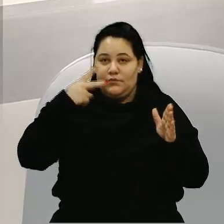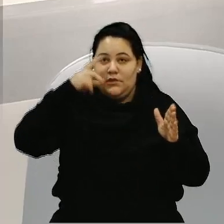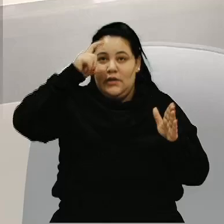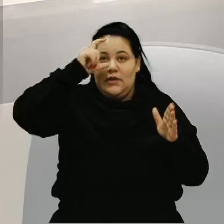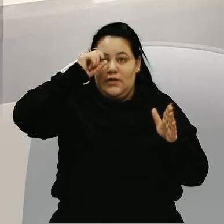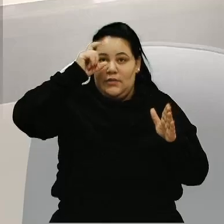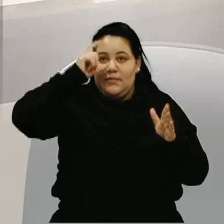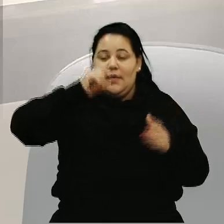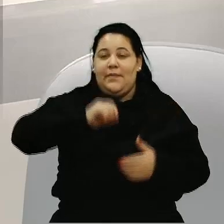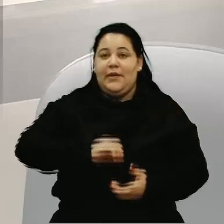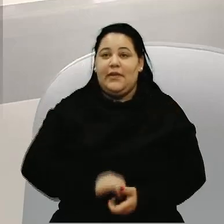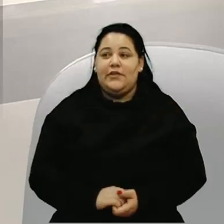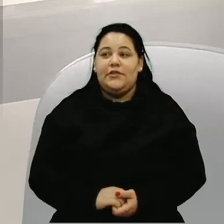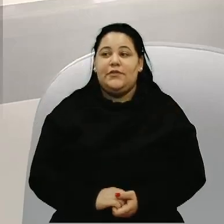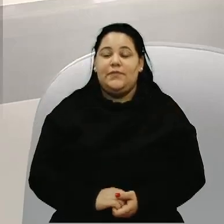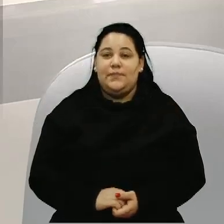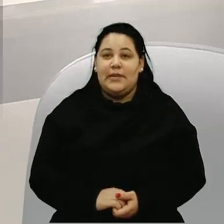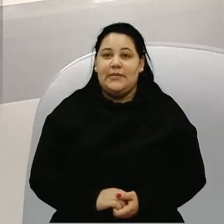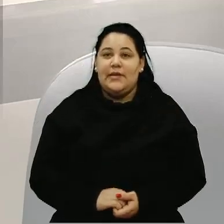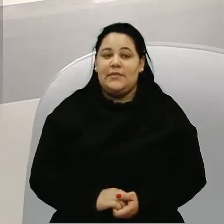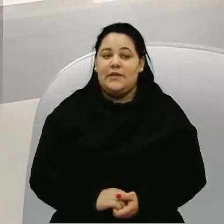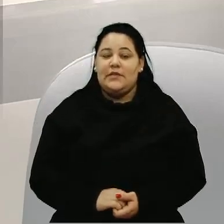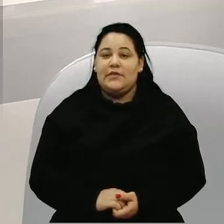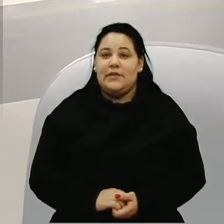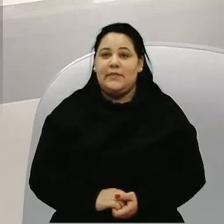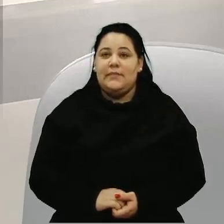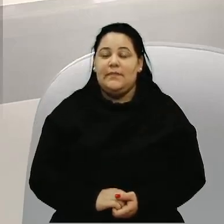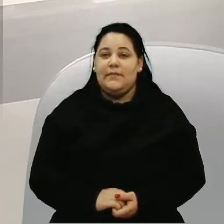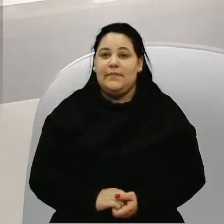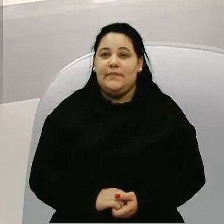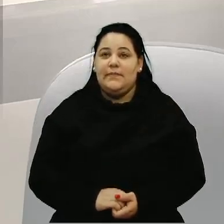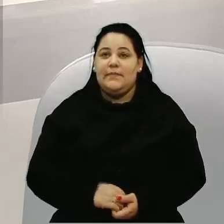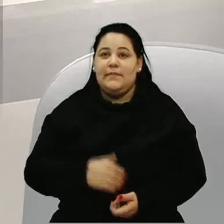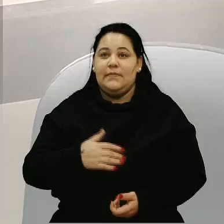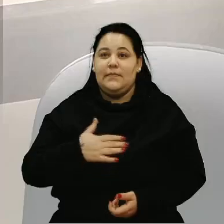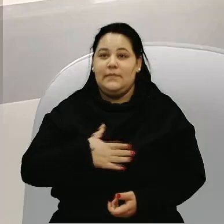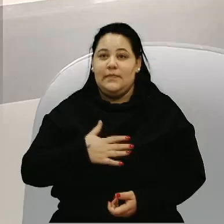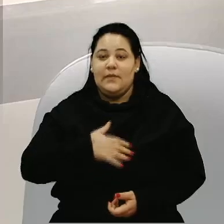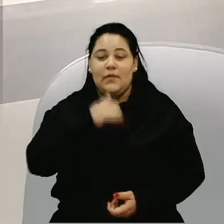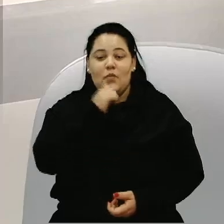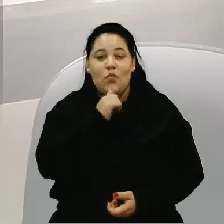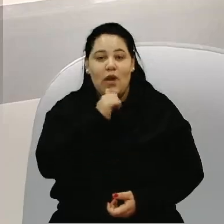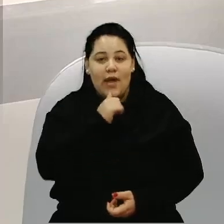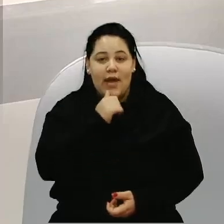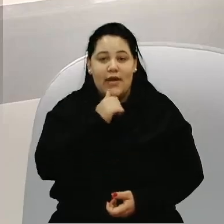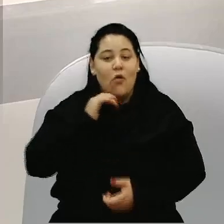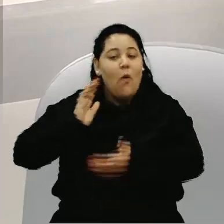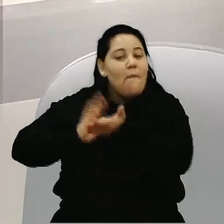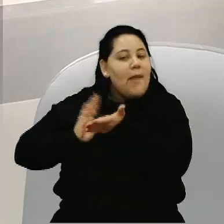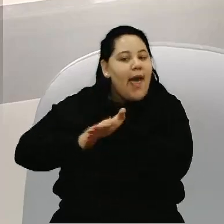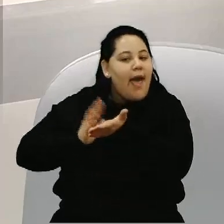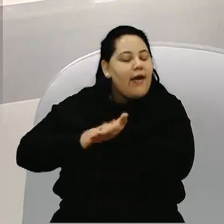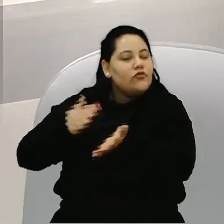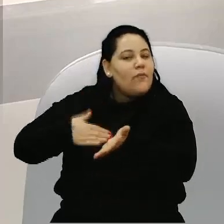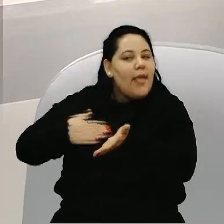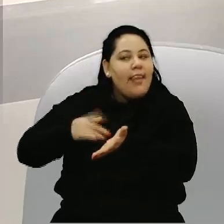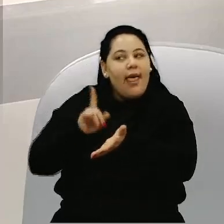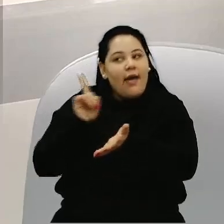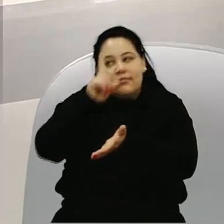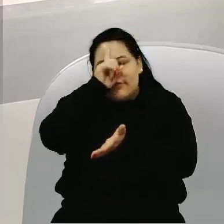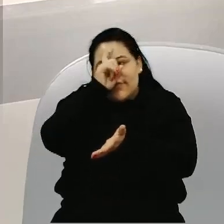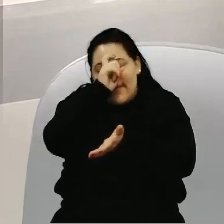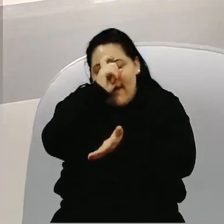e era um AVC. E se a minha mulher não tivesse insistido lá no hospital,